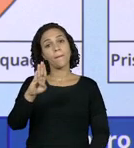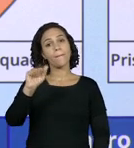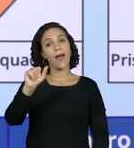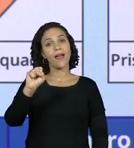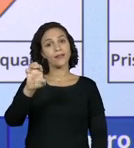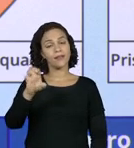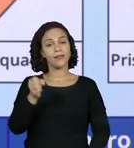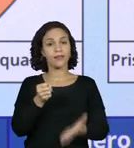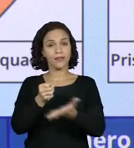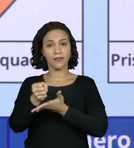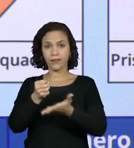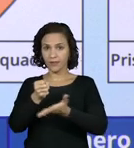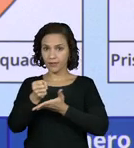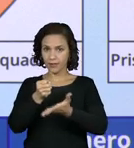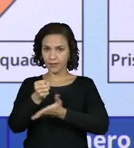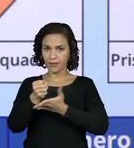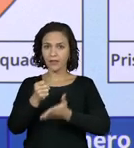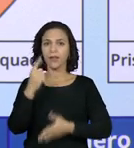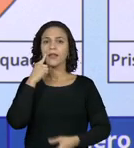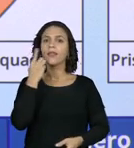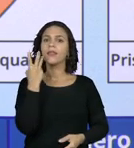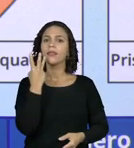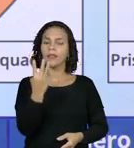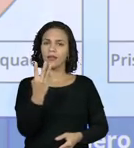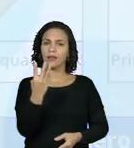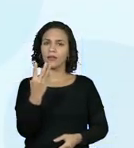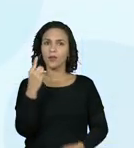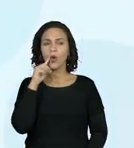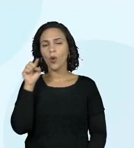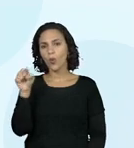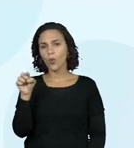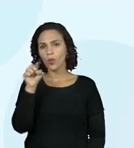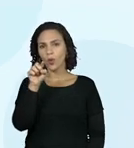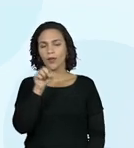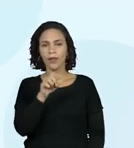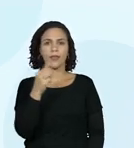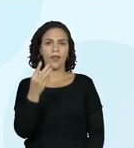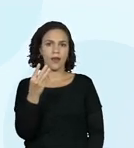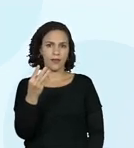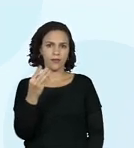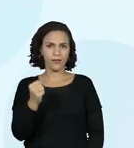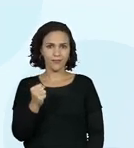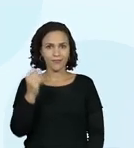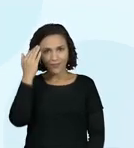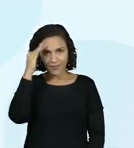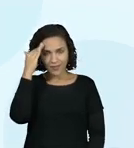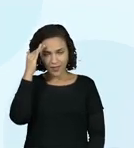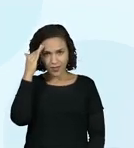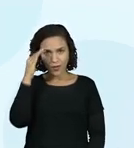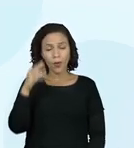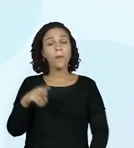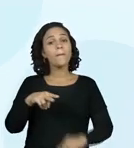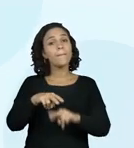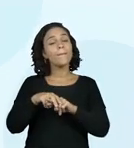3 lados, né? 3 é um triângulo. Estão entendendo por que é um prisma e não uma